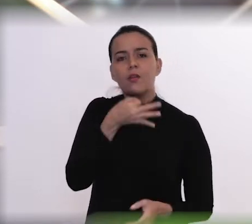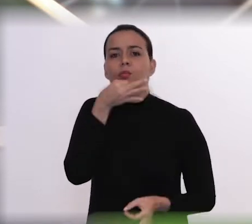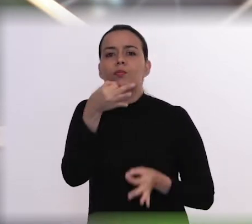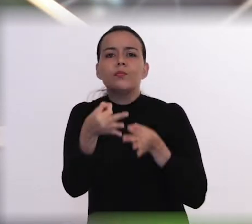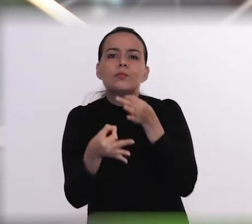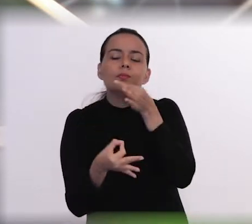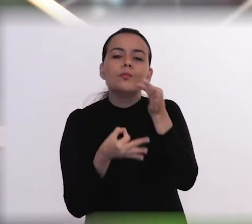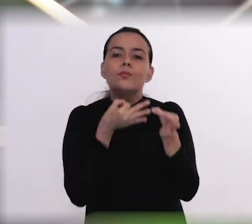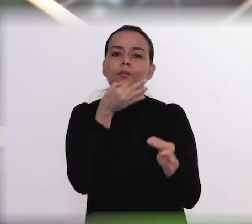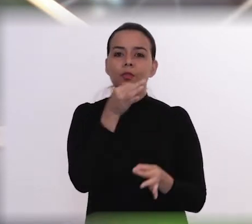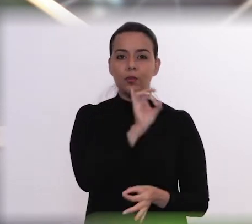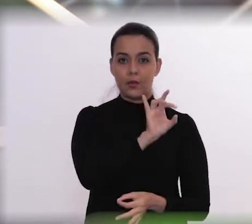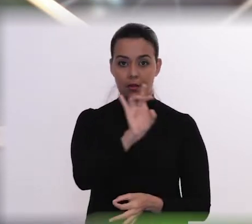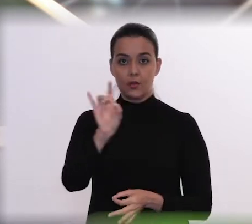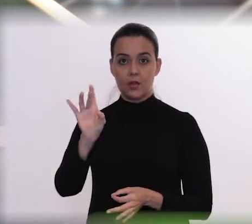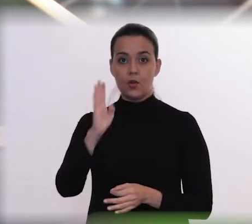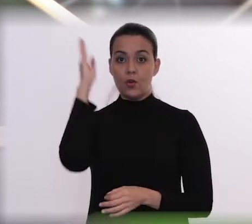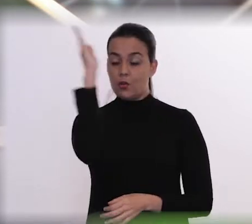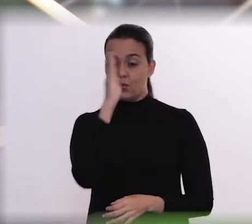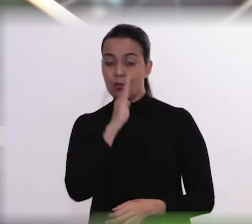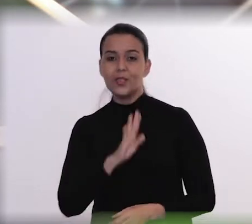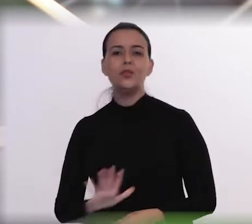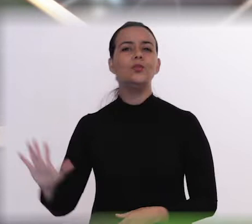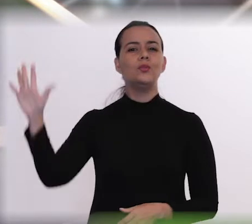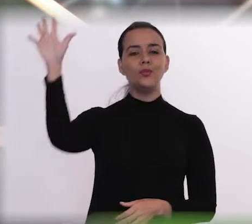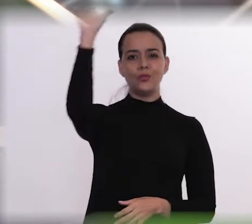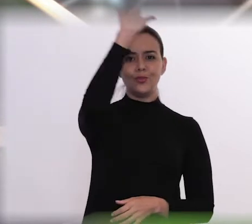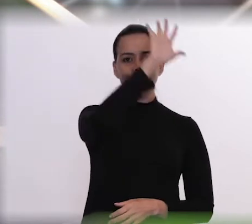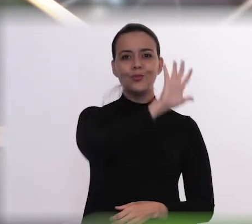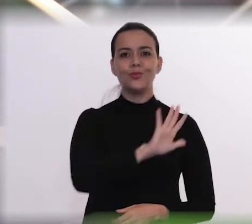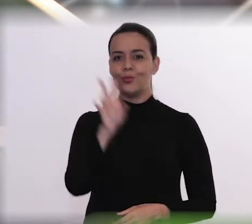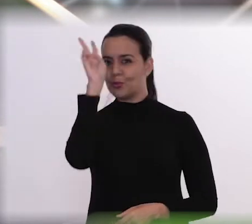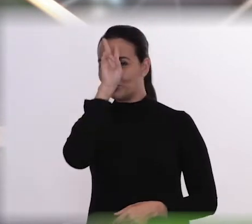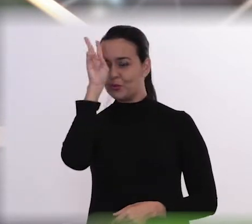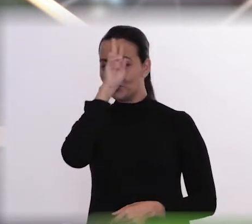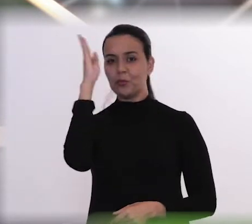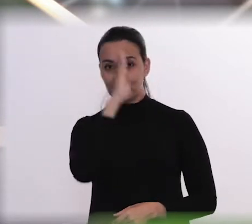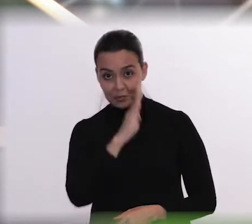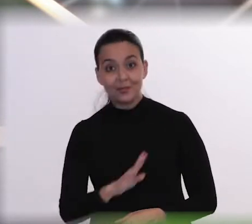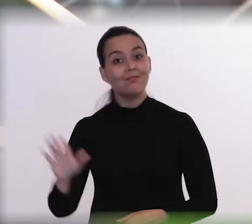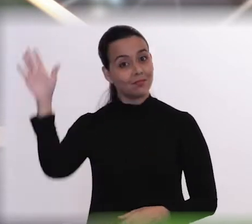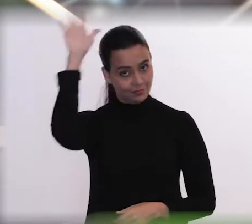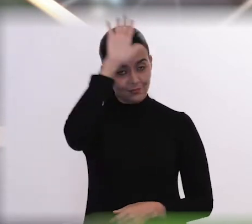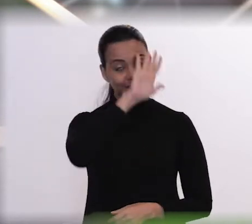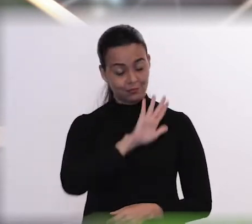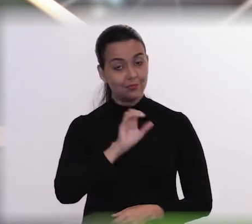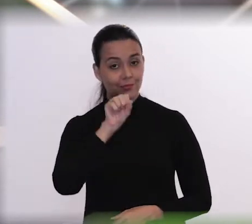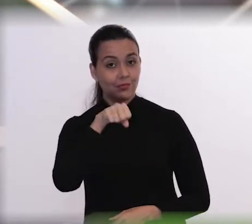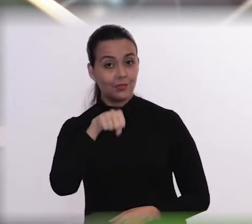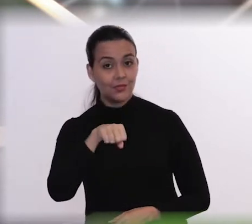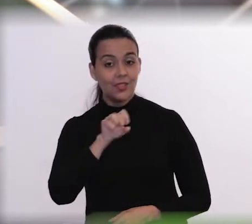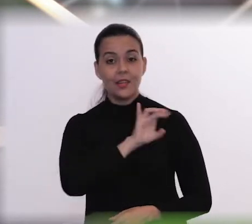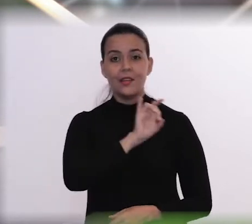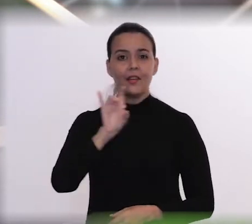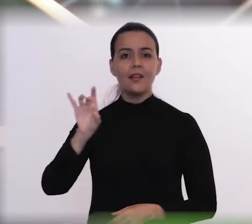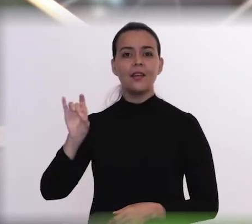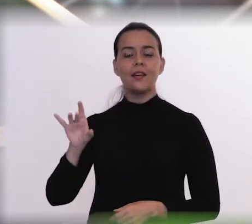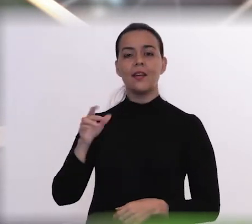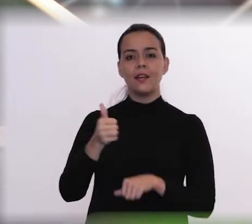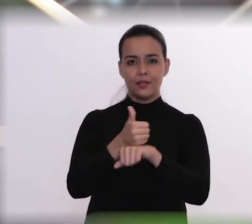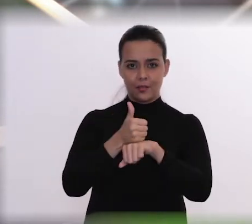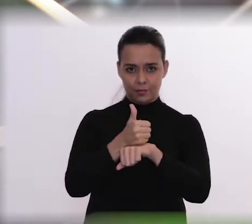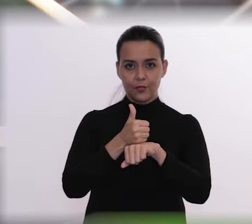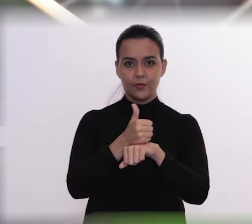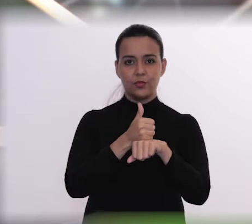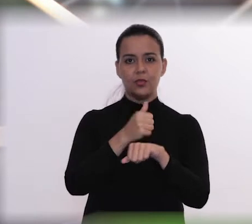que se estende ao Brasil, ao processo histórico brasileiro. E, portanto, se há nacionalismo nesses autores, Mário, Oswald,